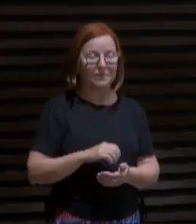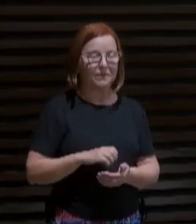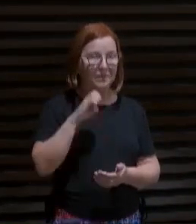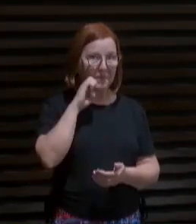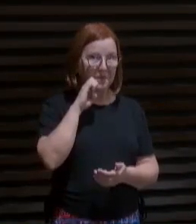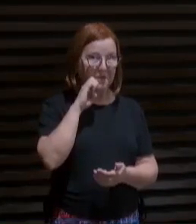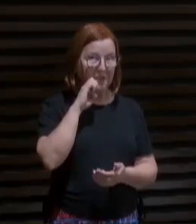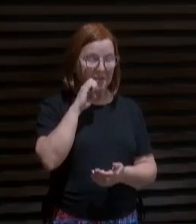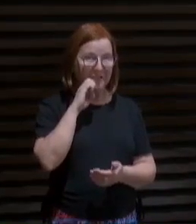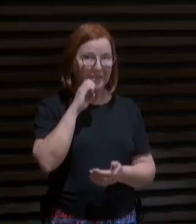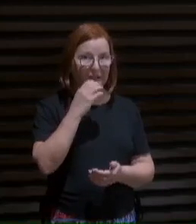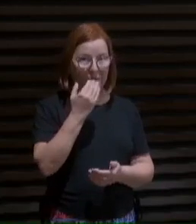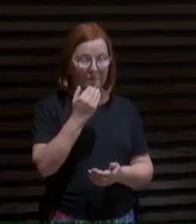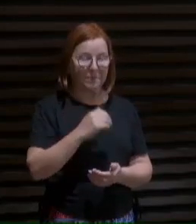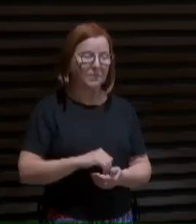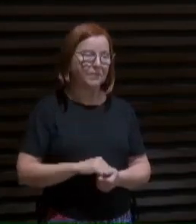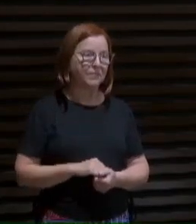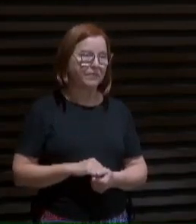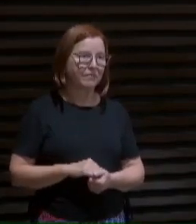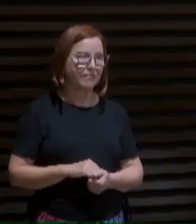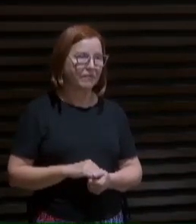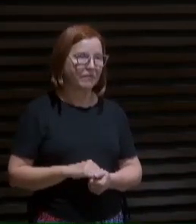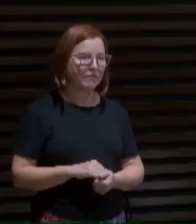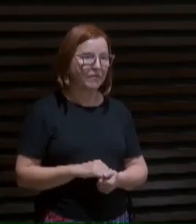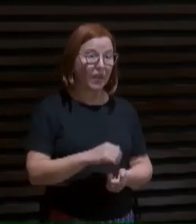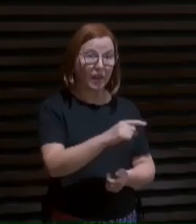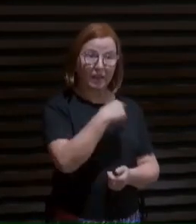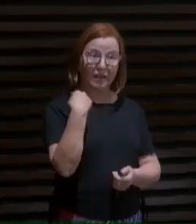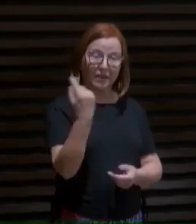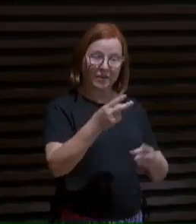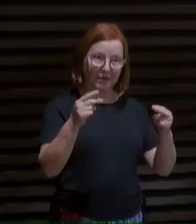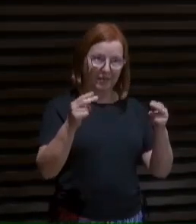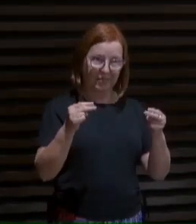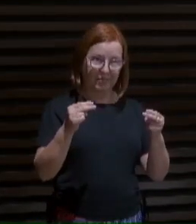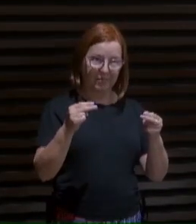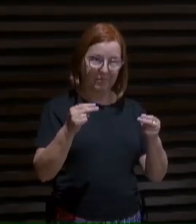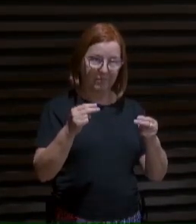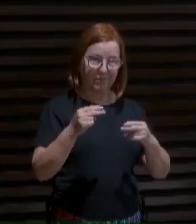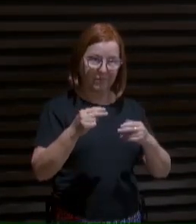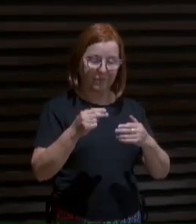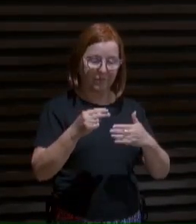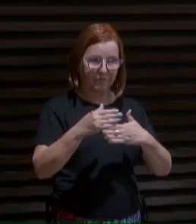E o que nós percebemos é que, dali para frente,